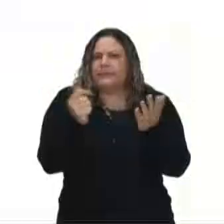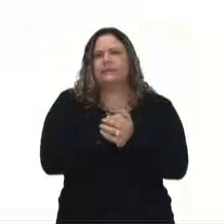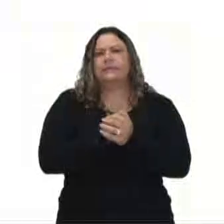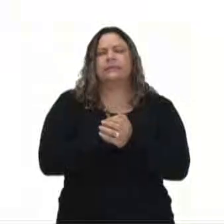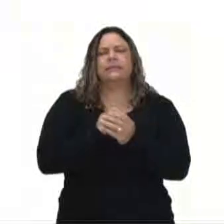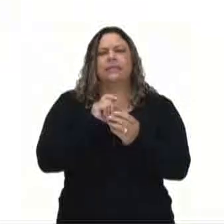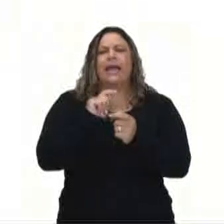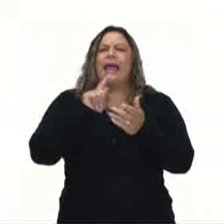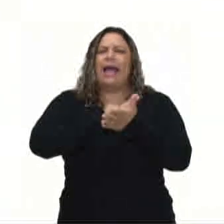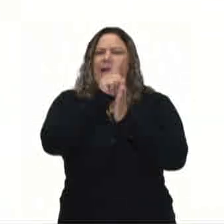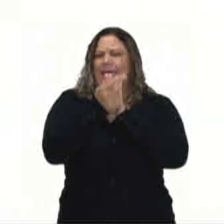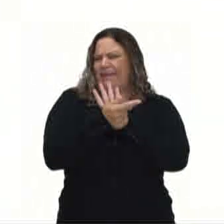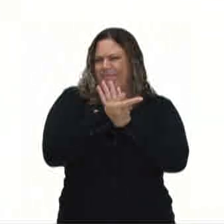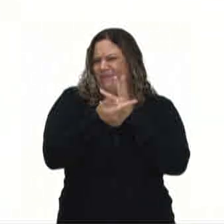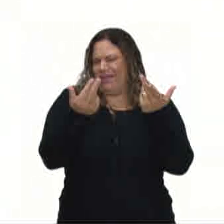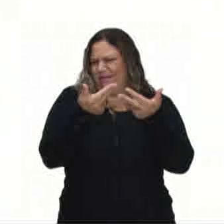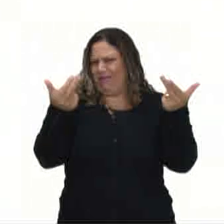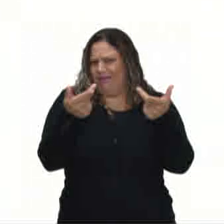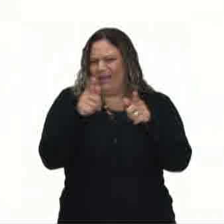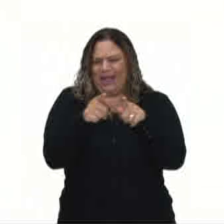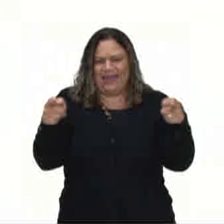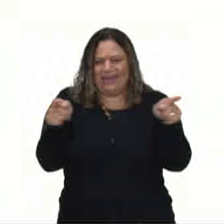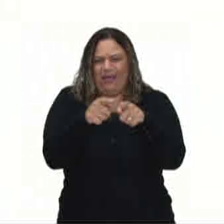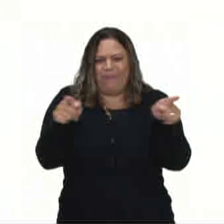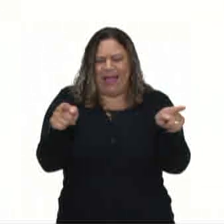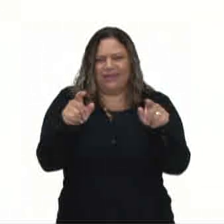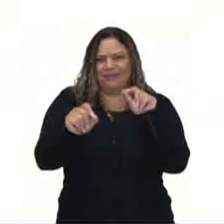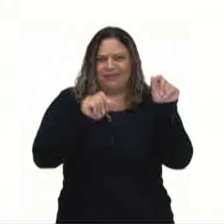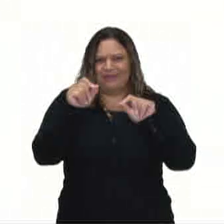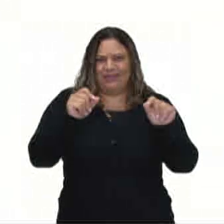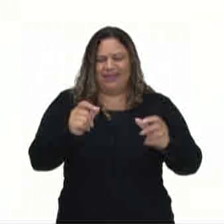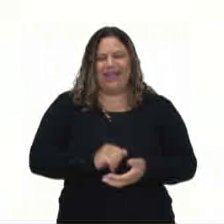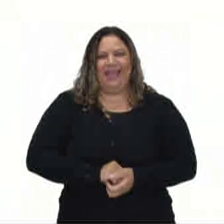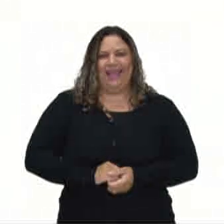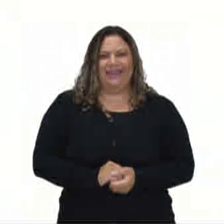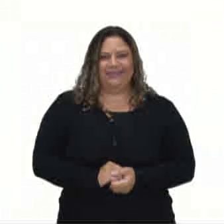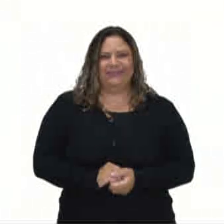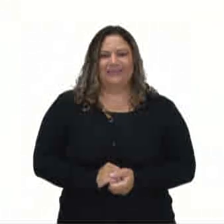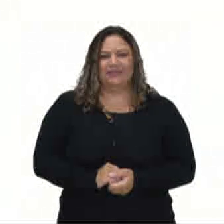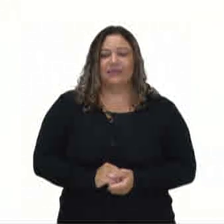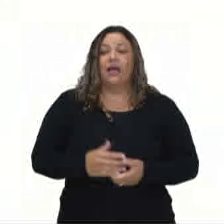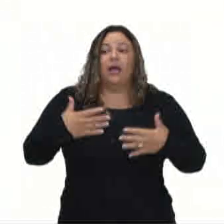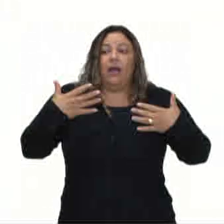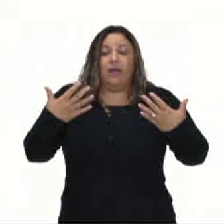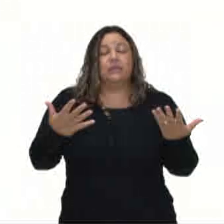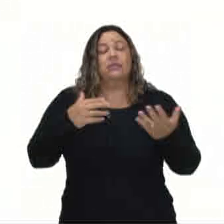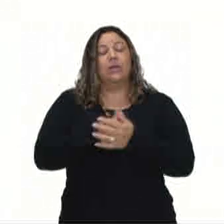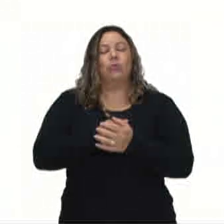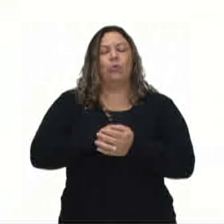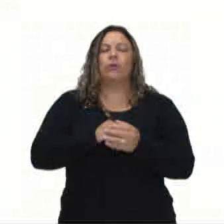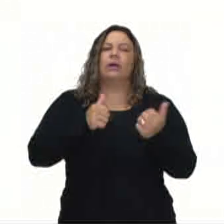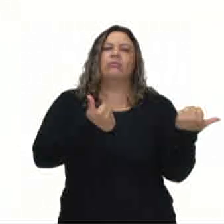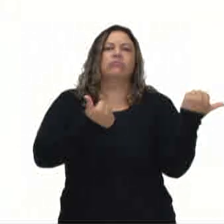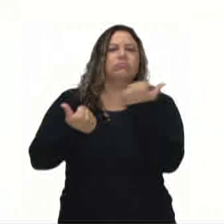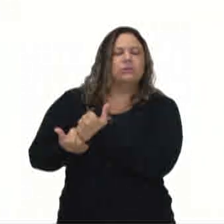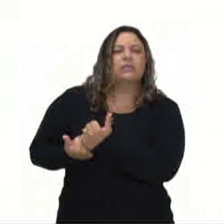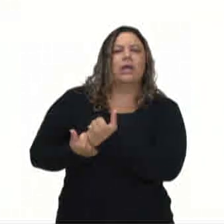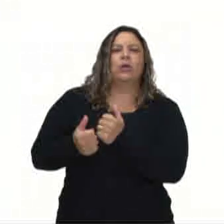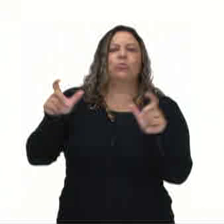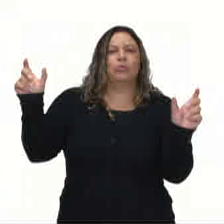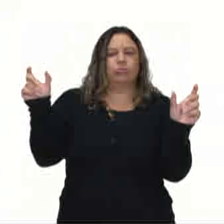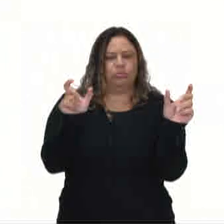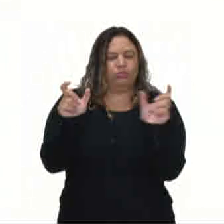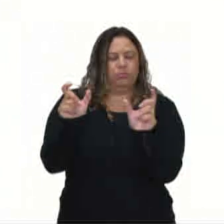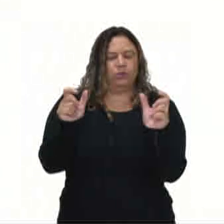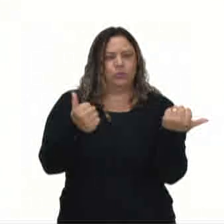de linguagem presente neste trecho é a metonímia, substituição de um termo por outro, havendo entre os